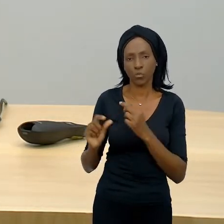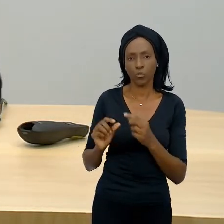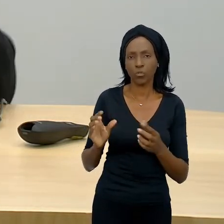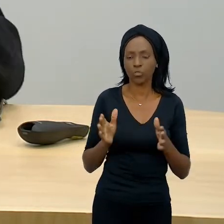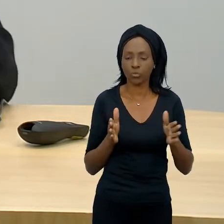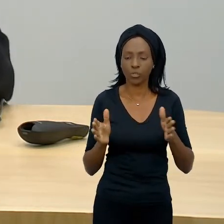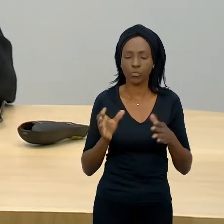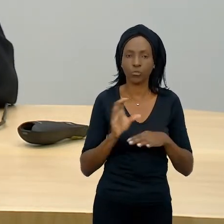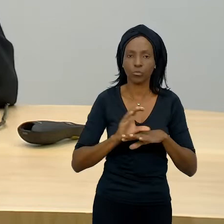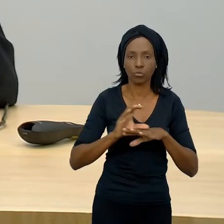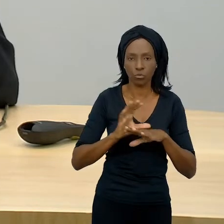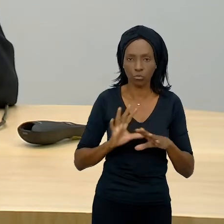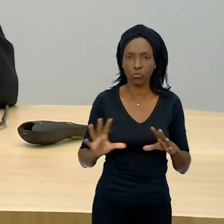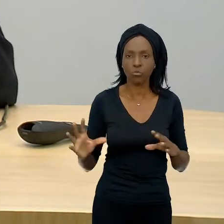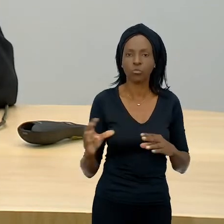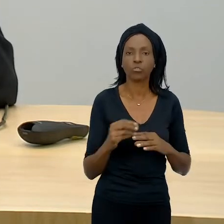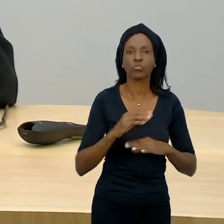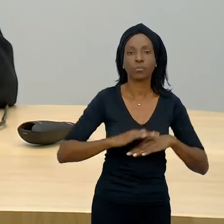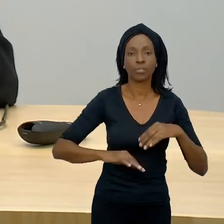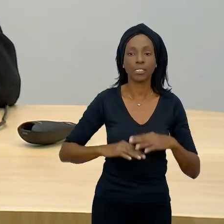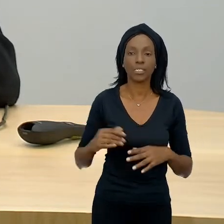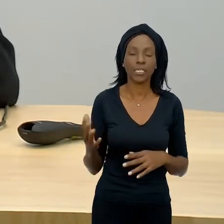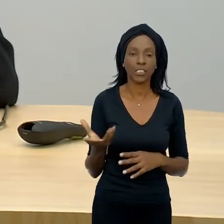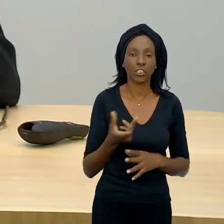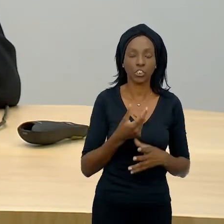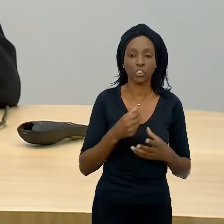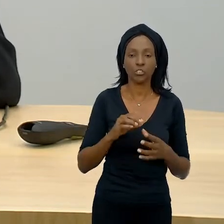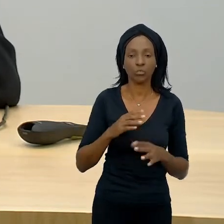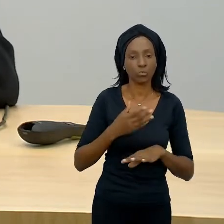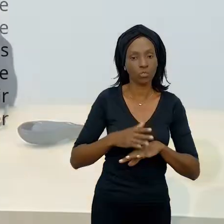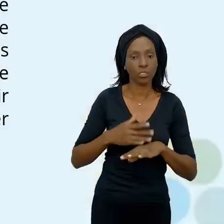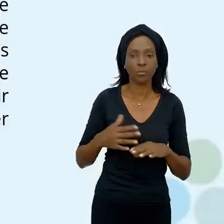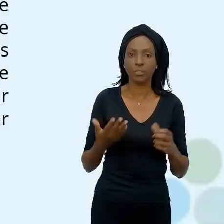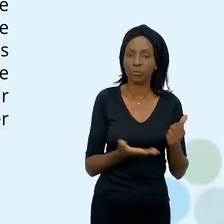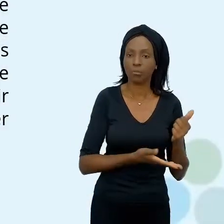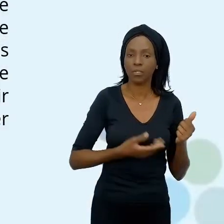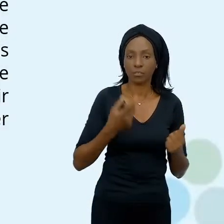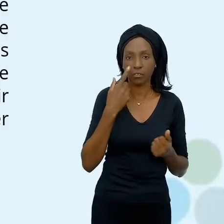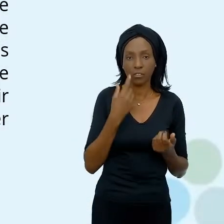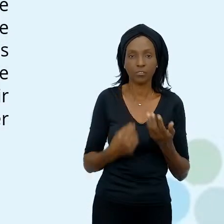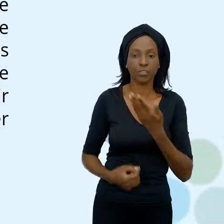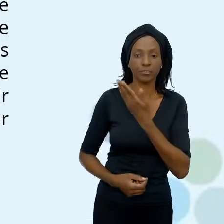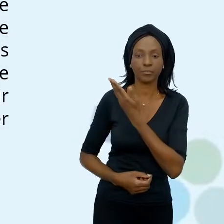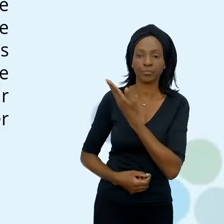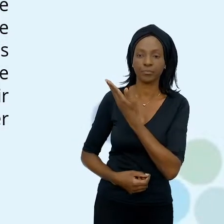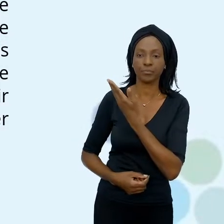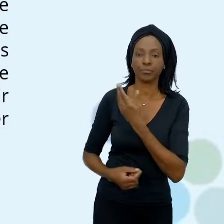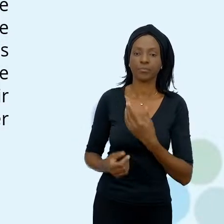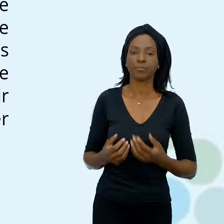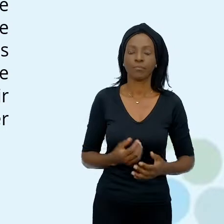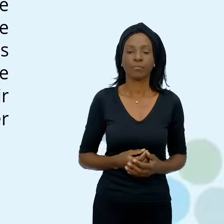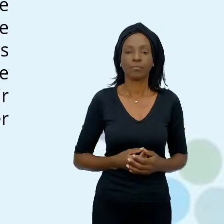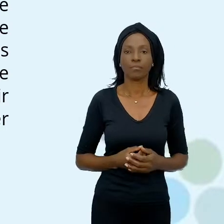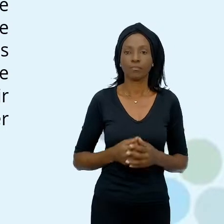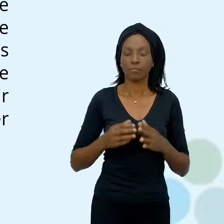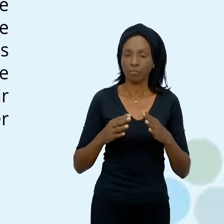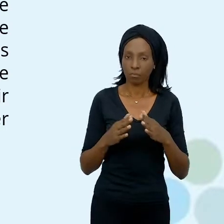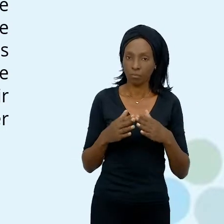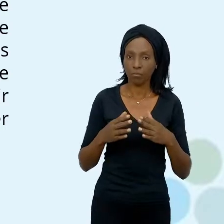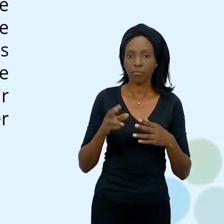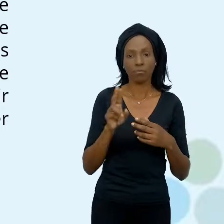curso. É a habilidade de formação geral básica, que vai aí na tela para vocês e que nos pede, então,